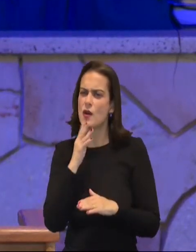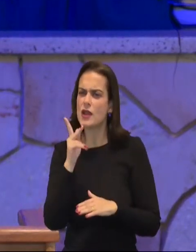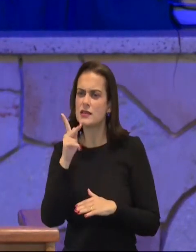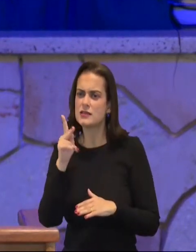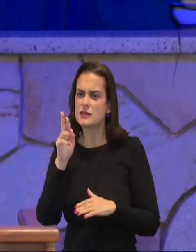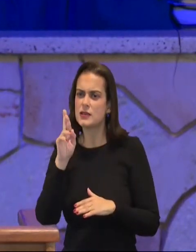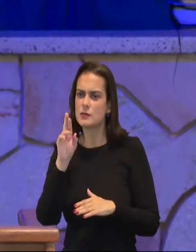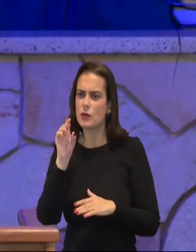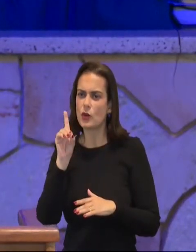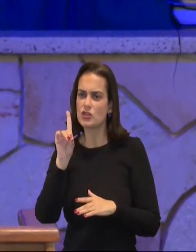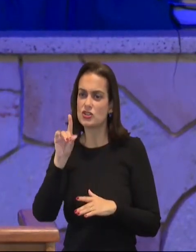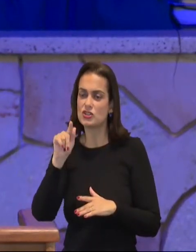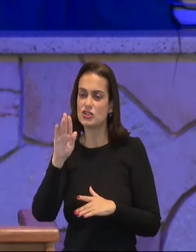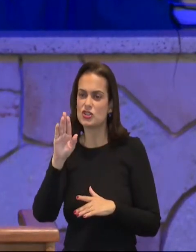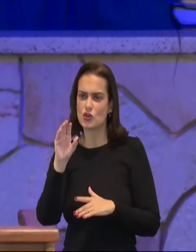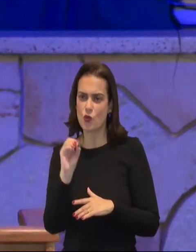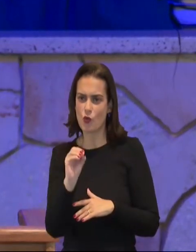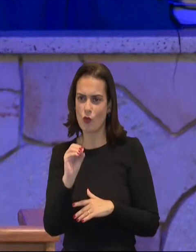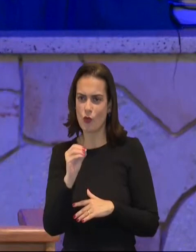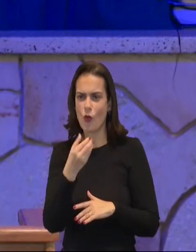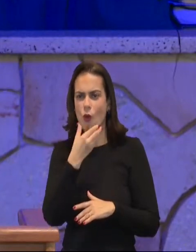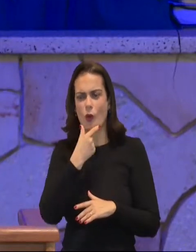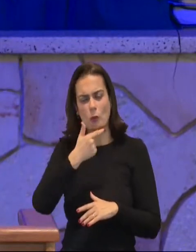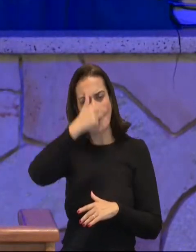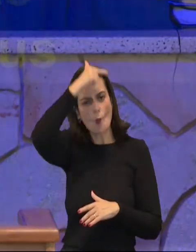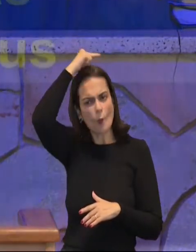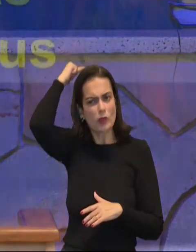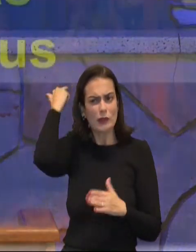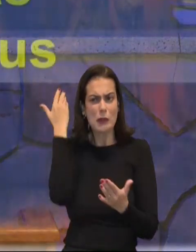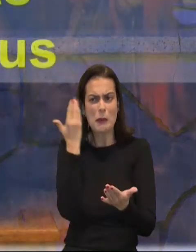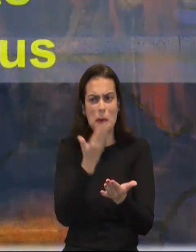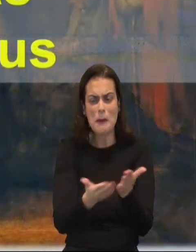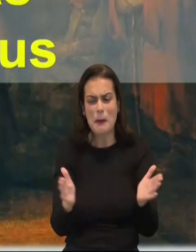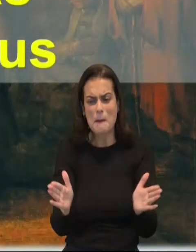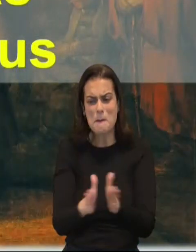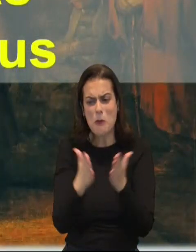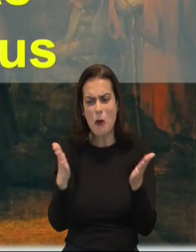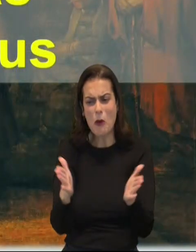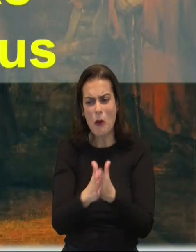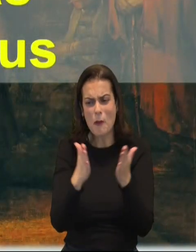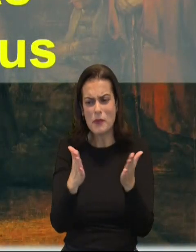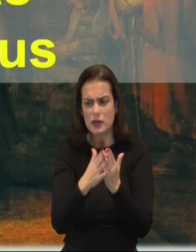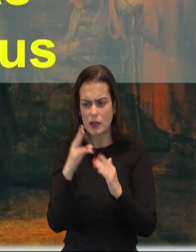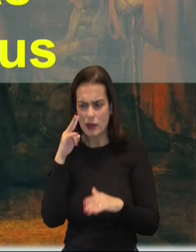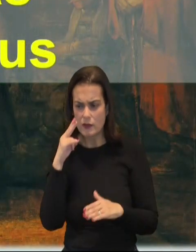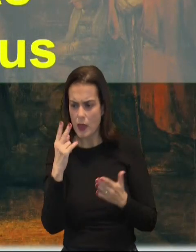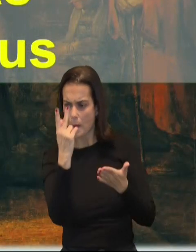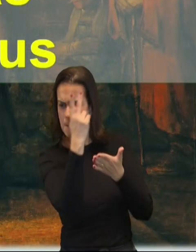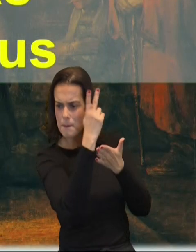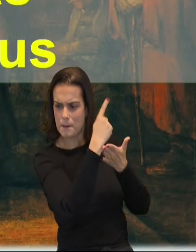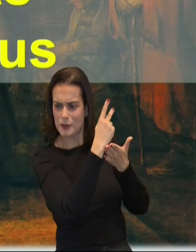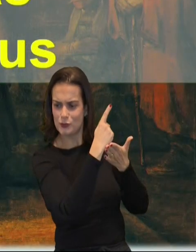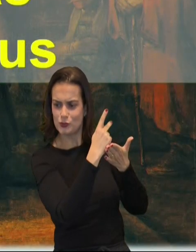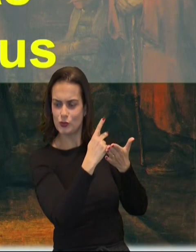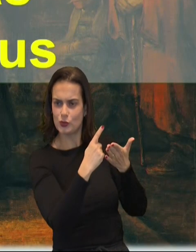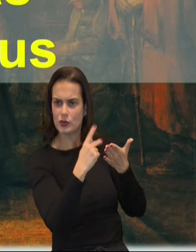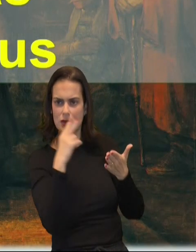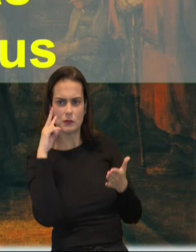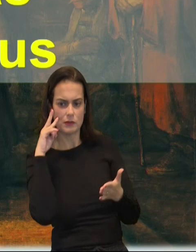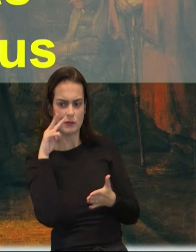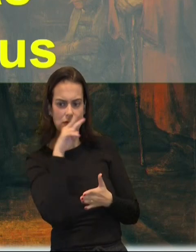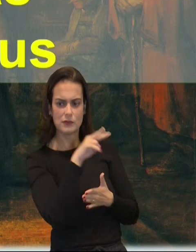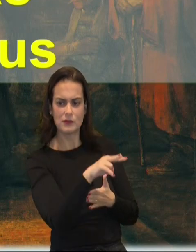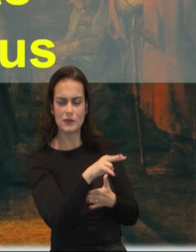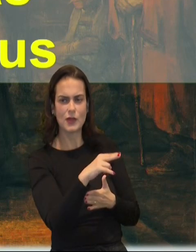careca, descalço, com o irmão lá ao fundo. Não sei se os irmãos conseguem ver uma sombra bem ao fundo. É o irmão que não quis entrar